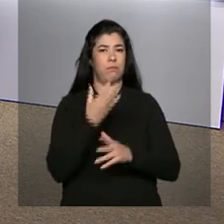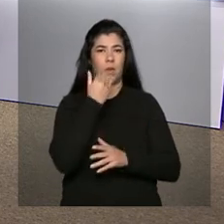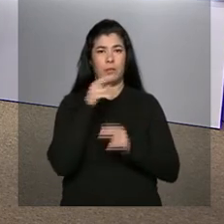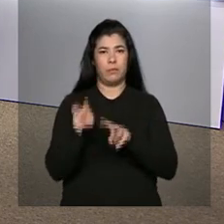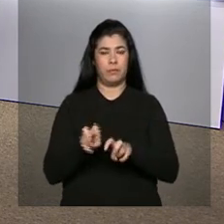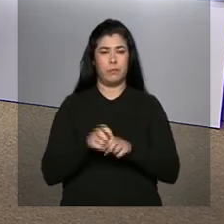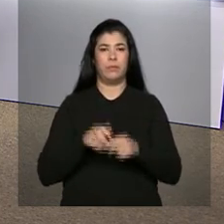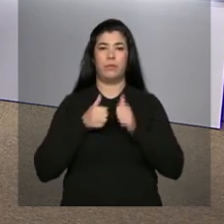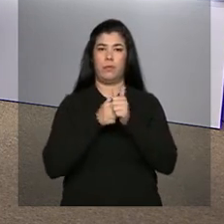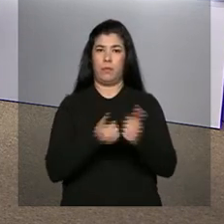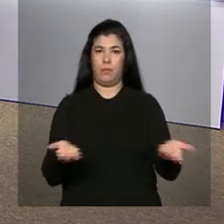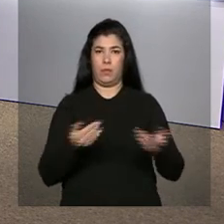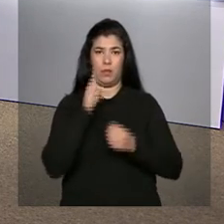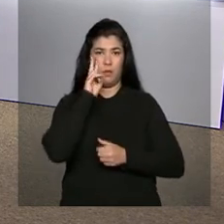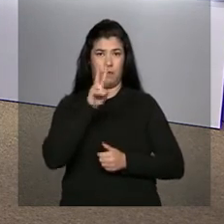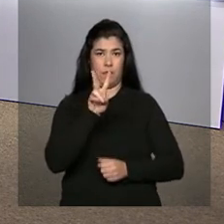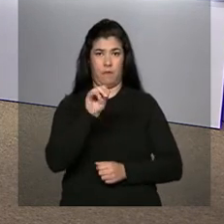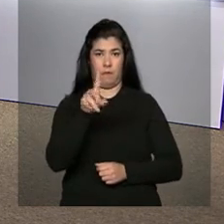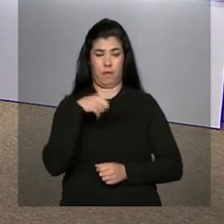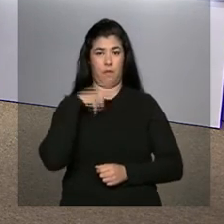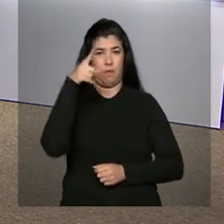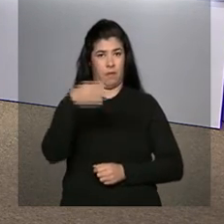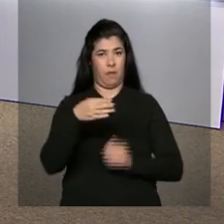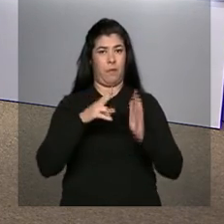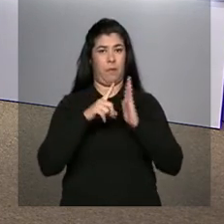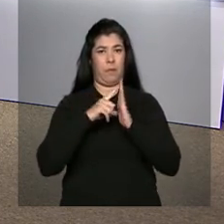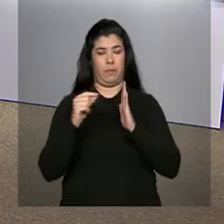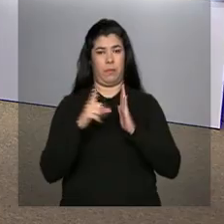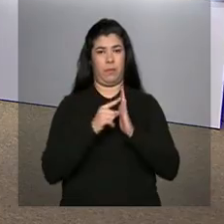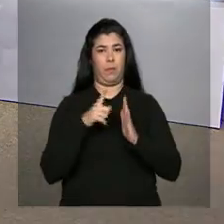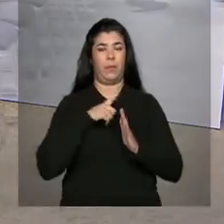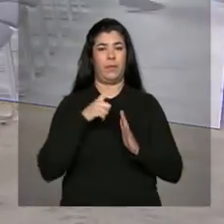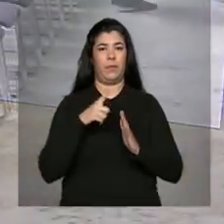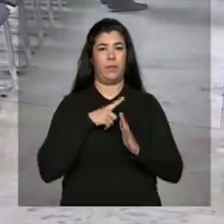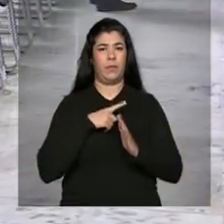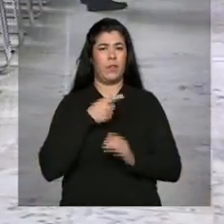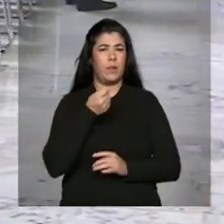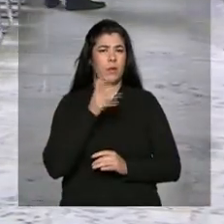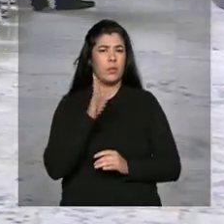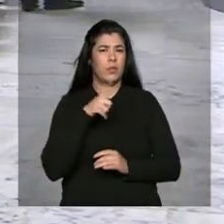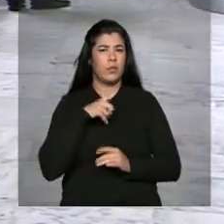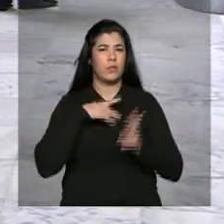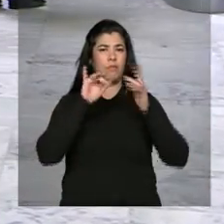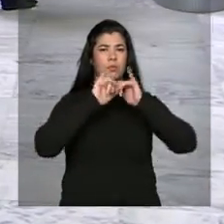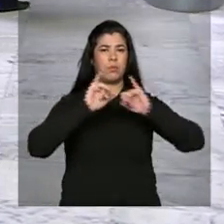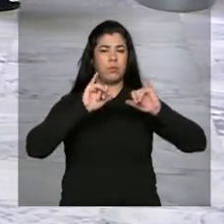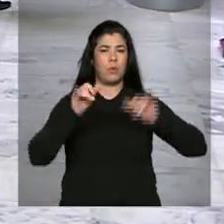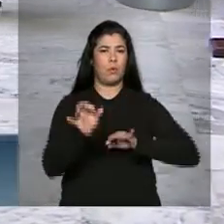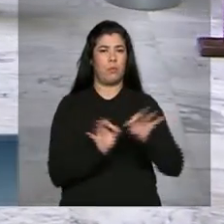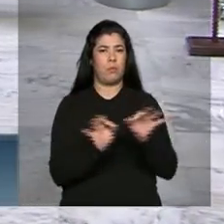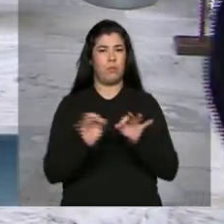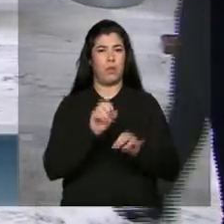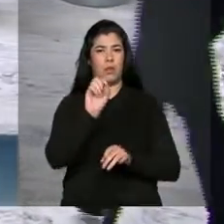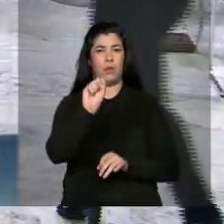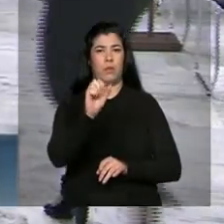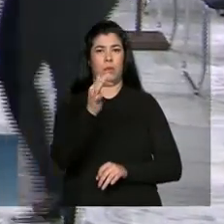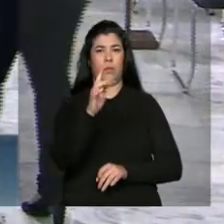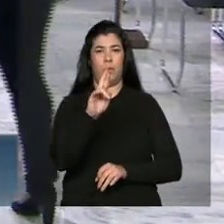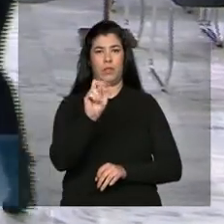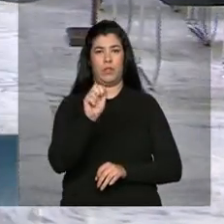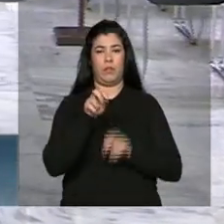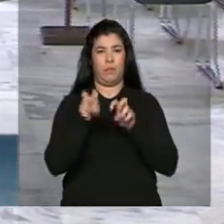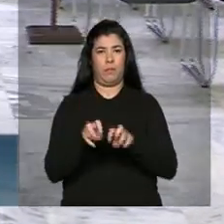Nós vamos acompanhar agora imagens ao vivo do Palácio do Planalto, onde daqui a pouco vai ser lançado o Plano Safra da